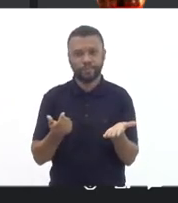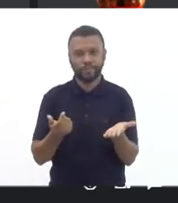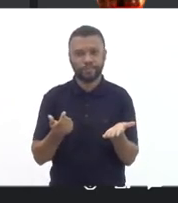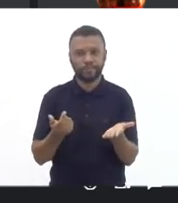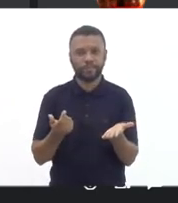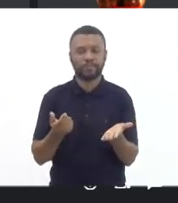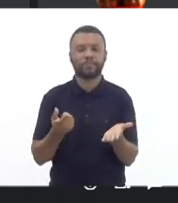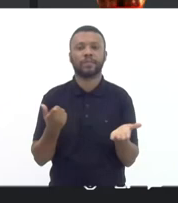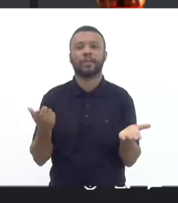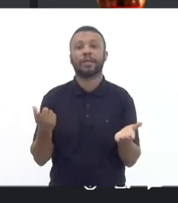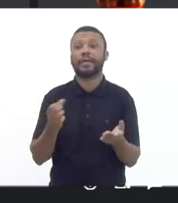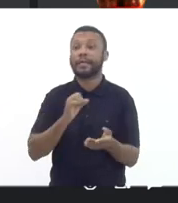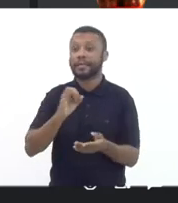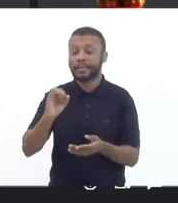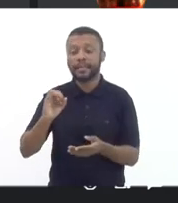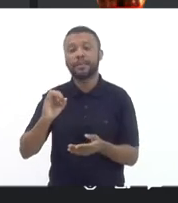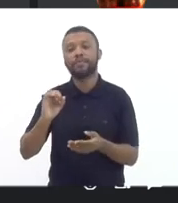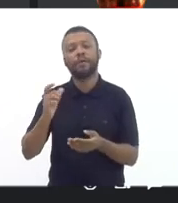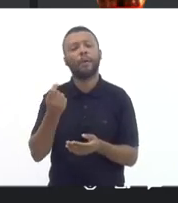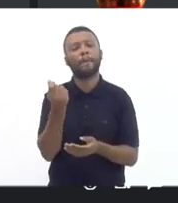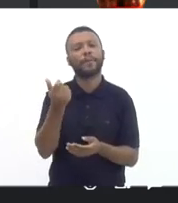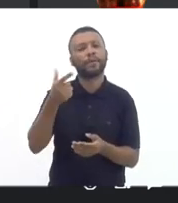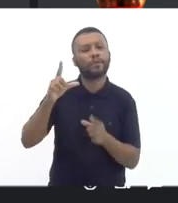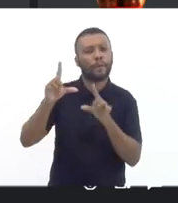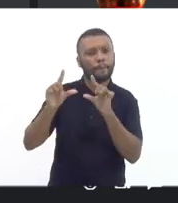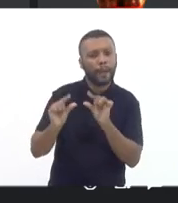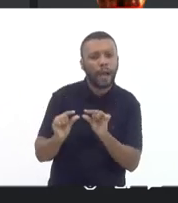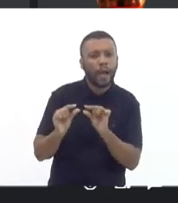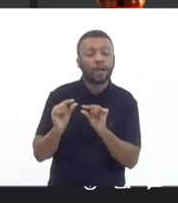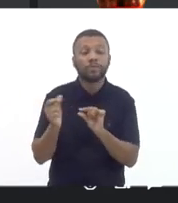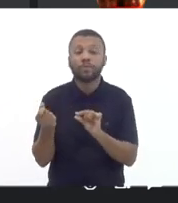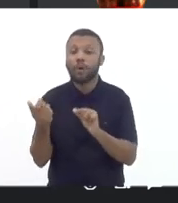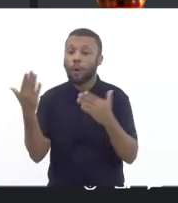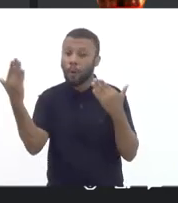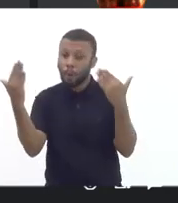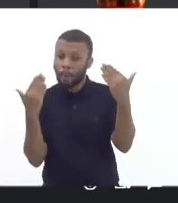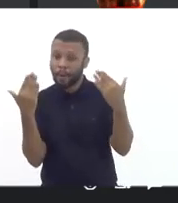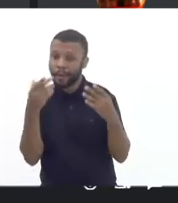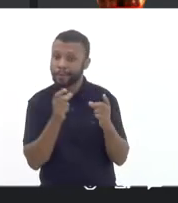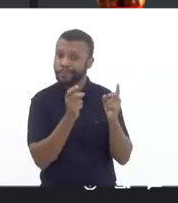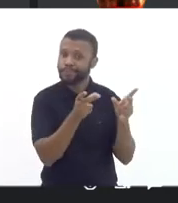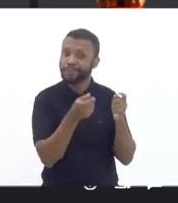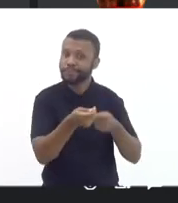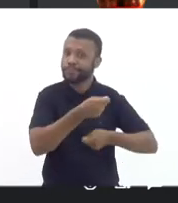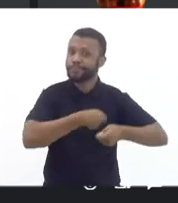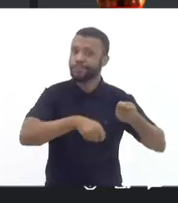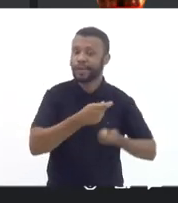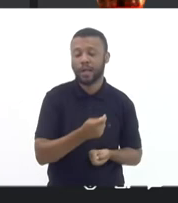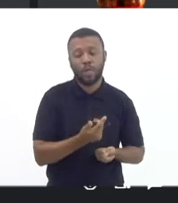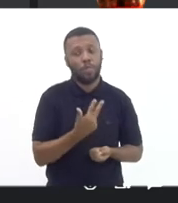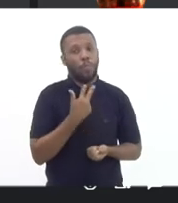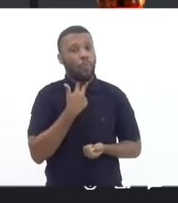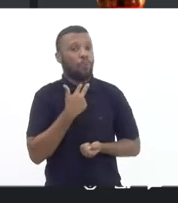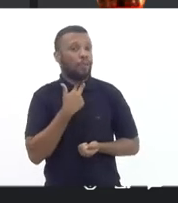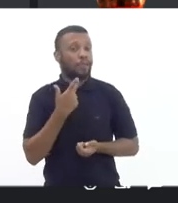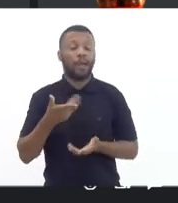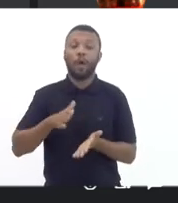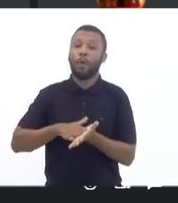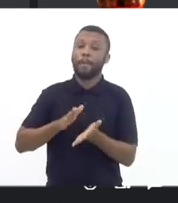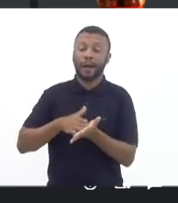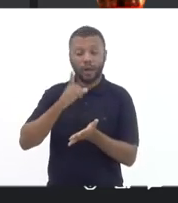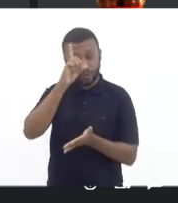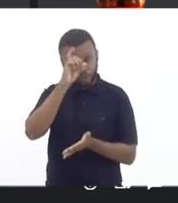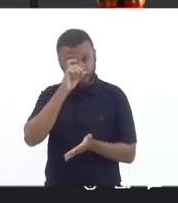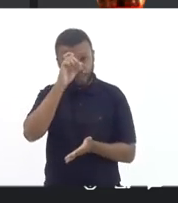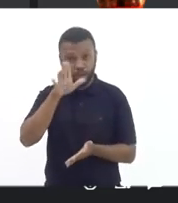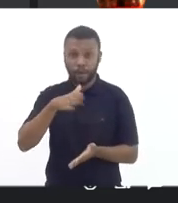que seja um preço inferior ao preço de mercado, não deveria ser cobrado. Se o hospital é público,